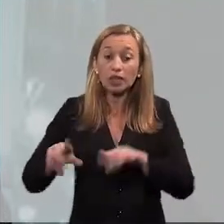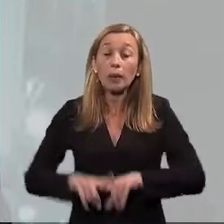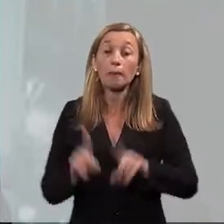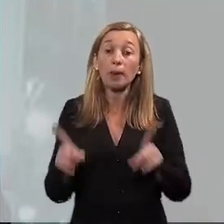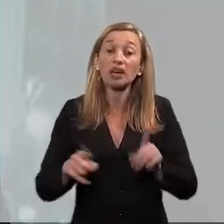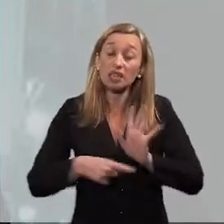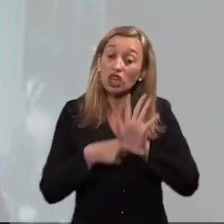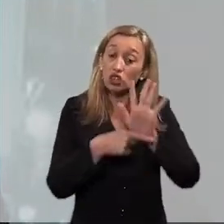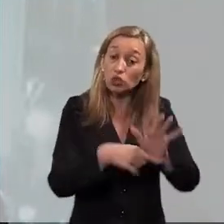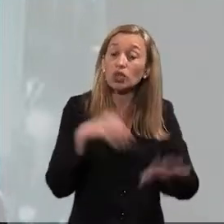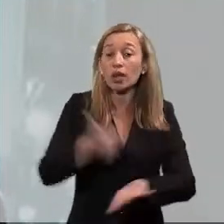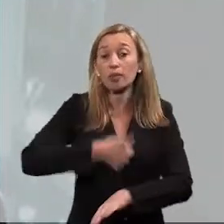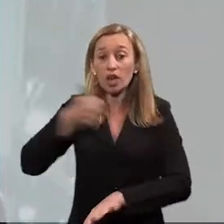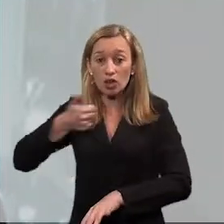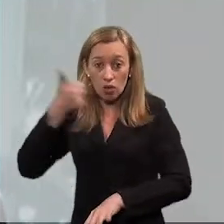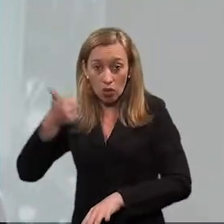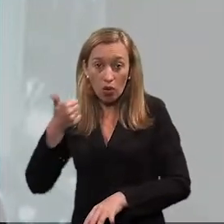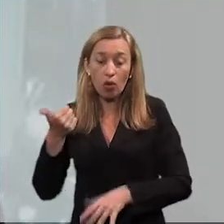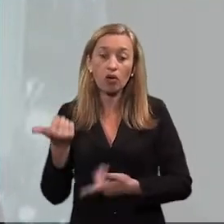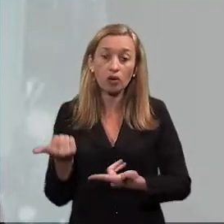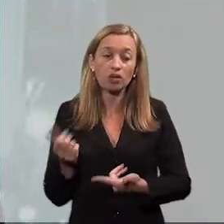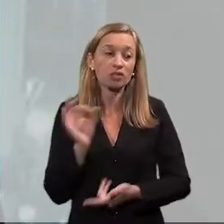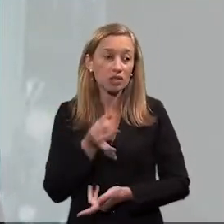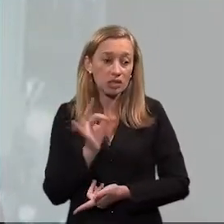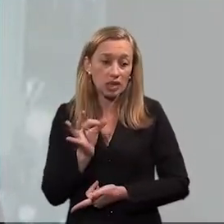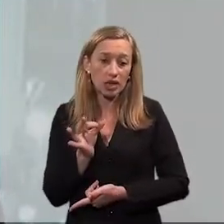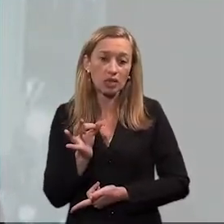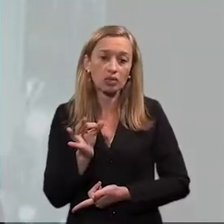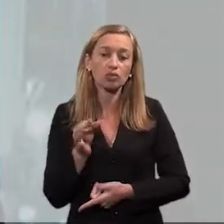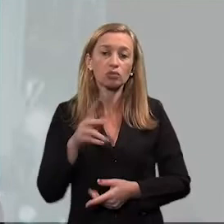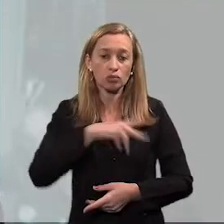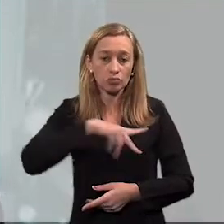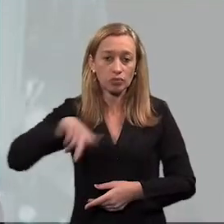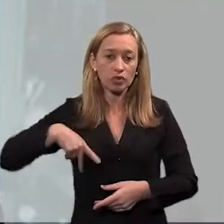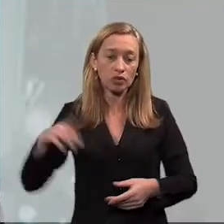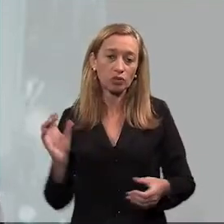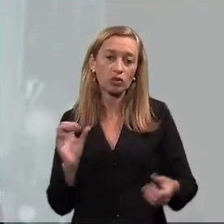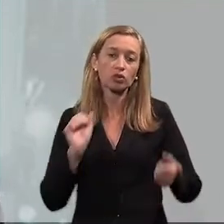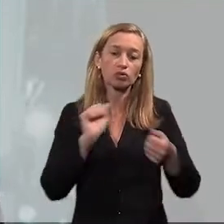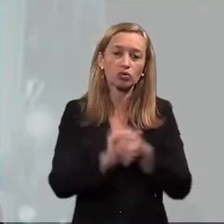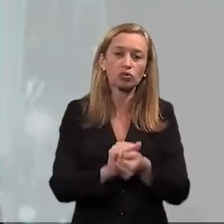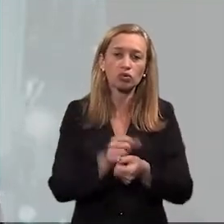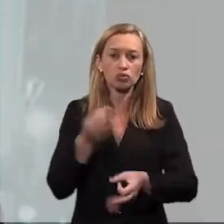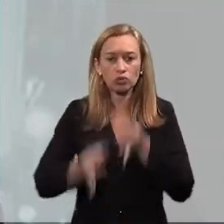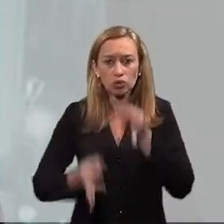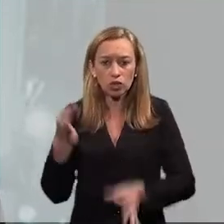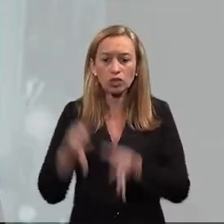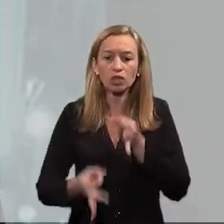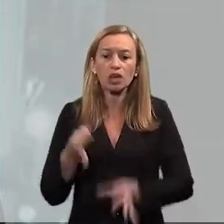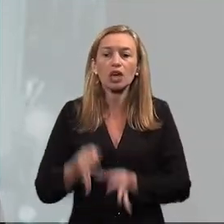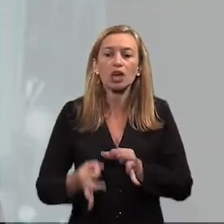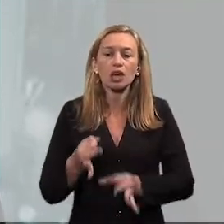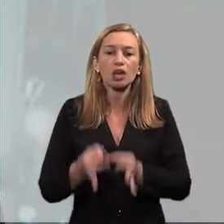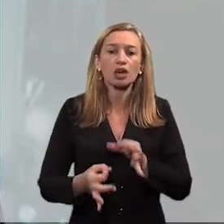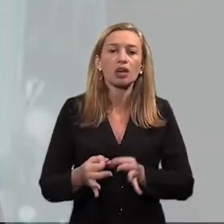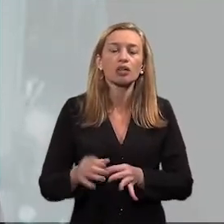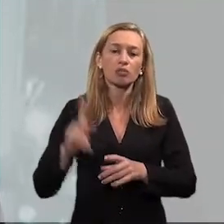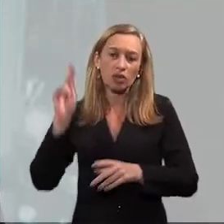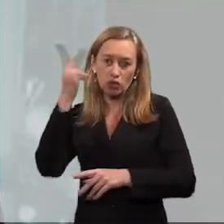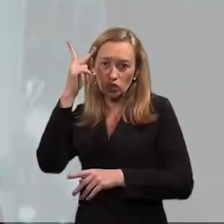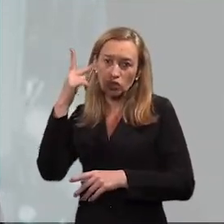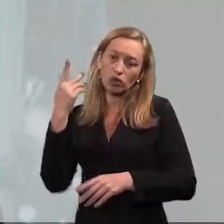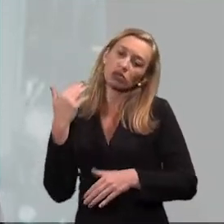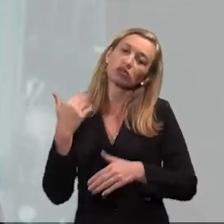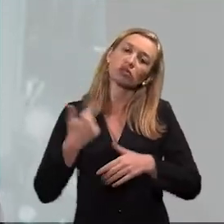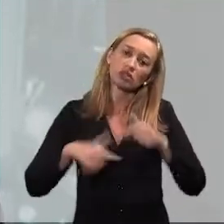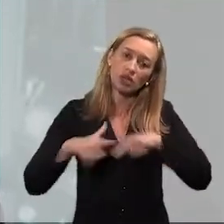eu acho que a contribuição dos órgãos de controle externo, e de certa forma, incluindo o Ministério Público no aspecto jurídico, eu acho que, pelo